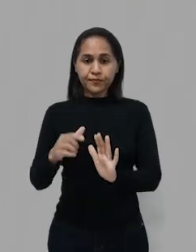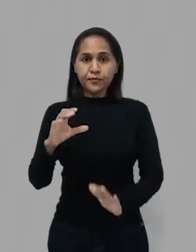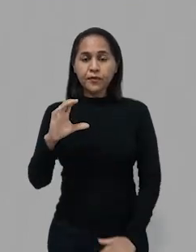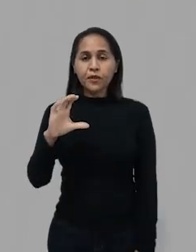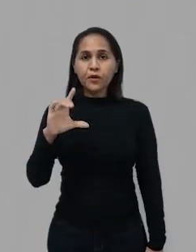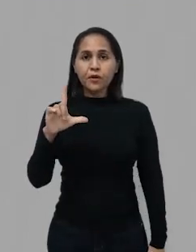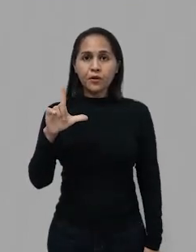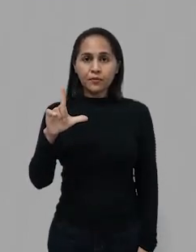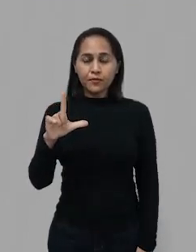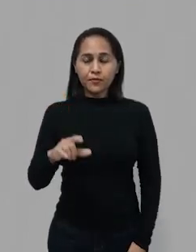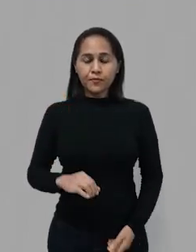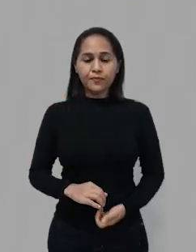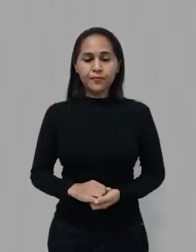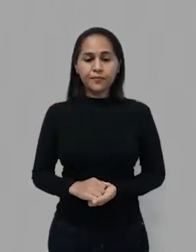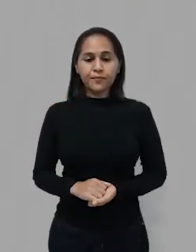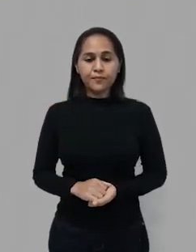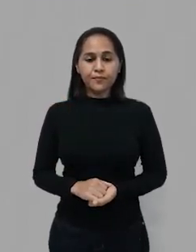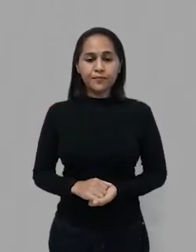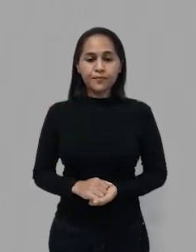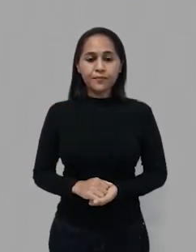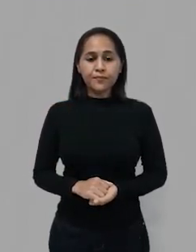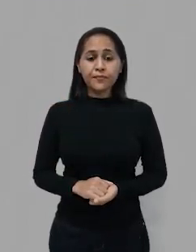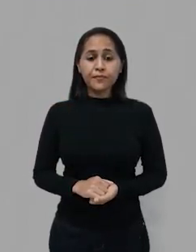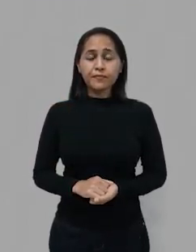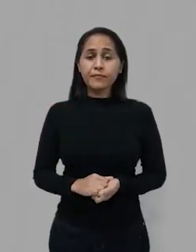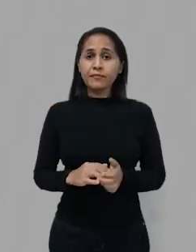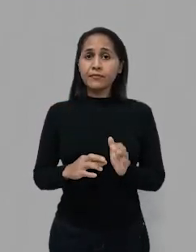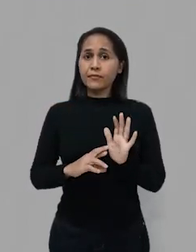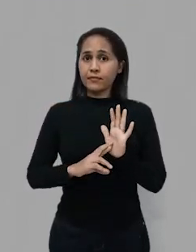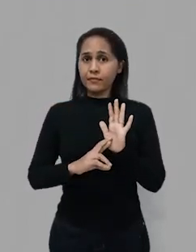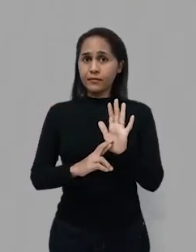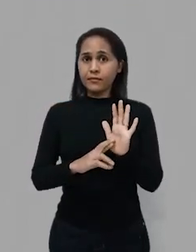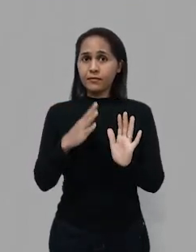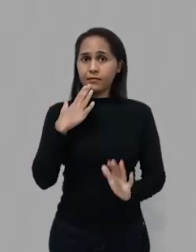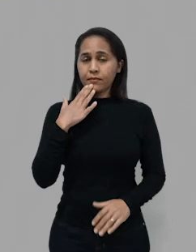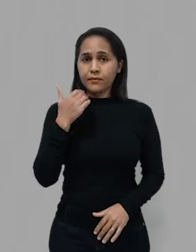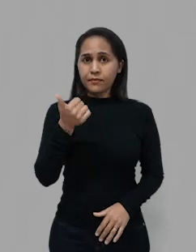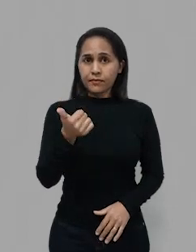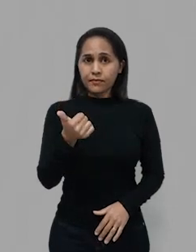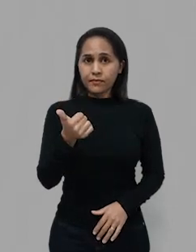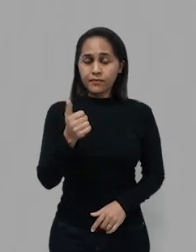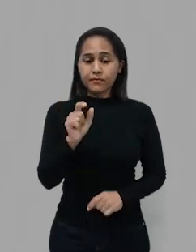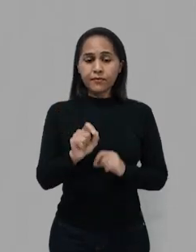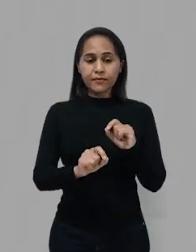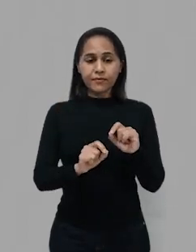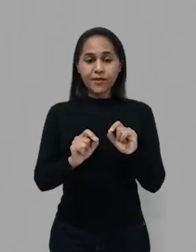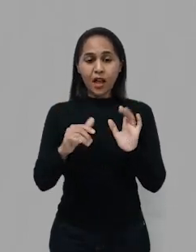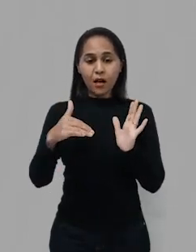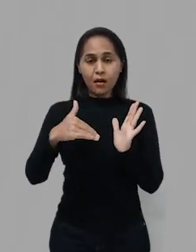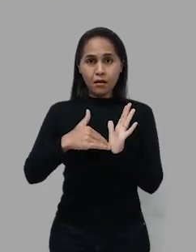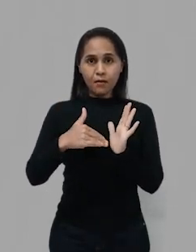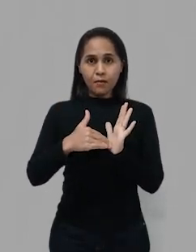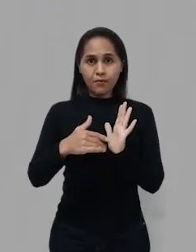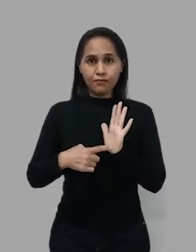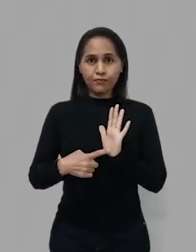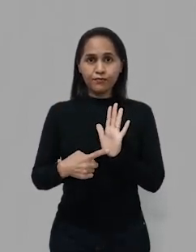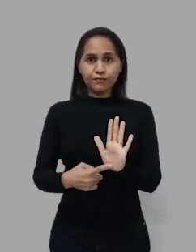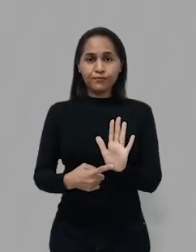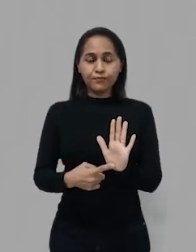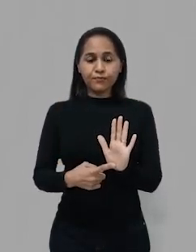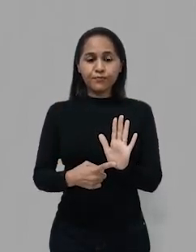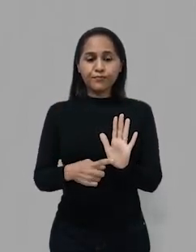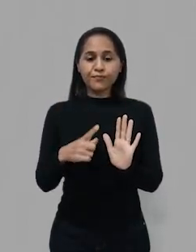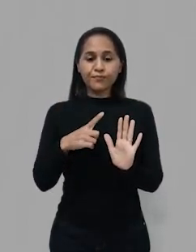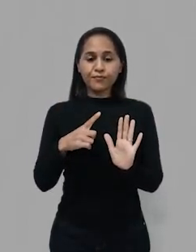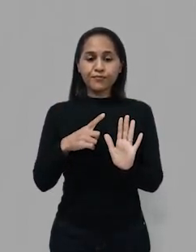ou cloreto, certo? A melhor representação, na verdade, seria essa última aqui, que nós temos